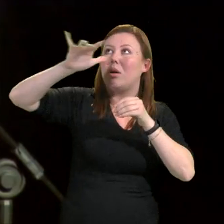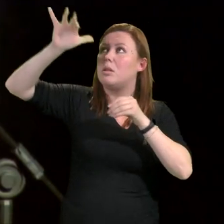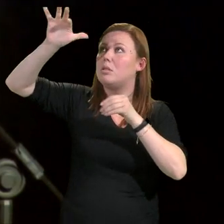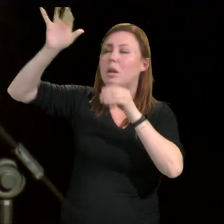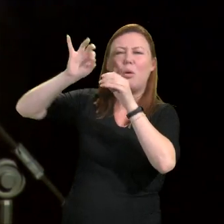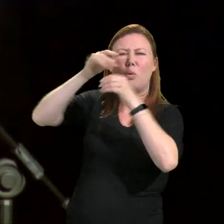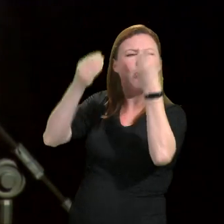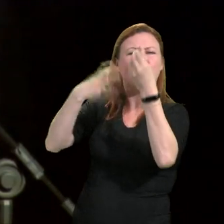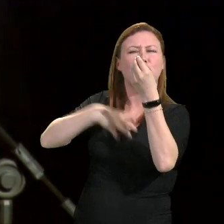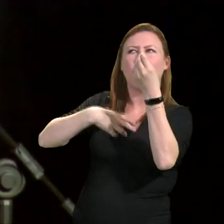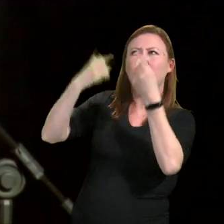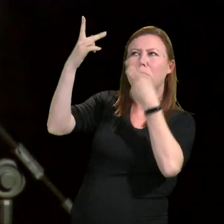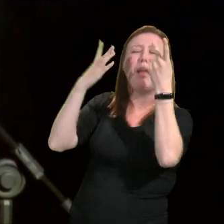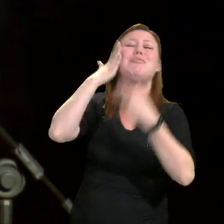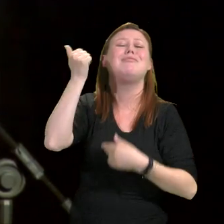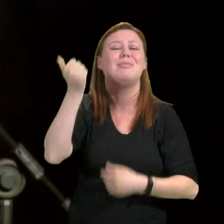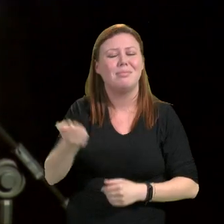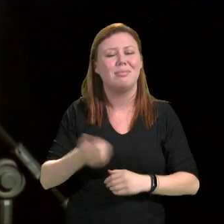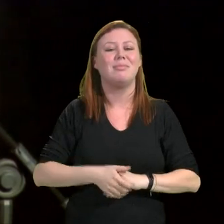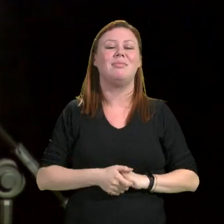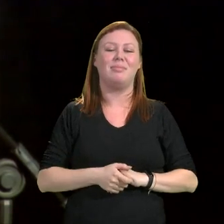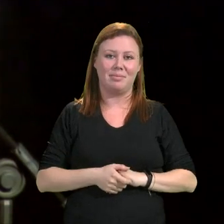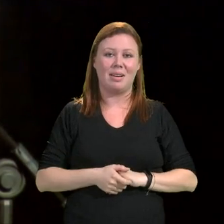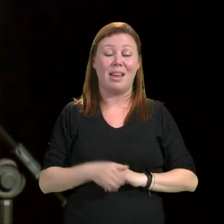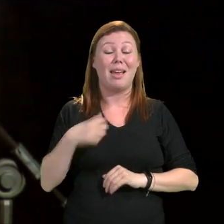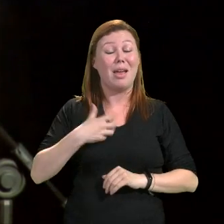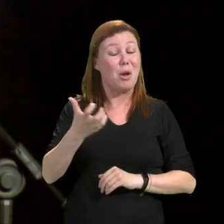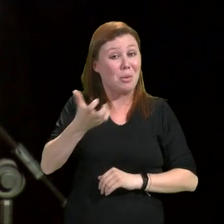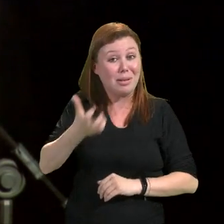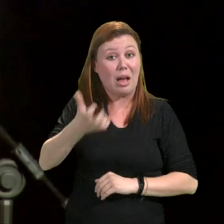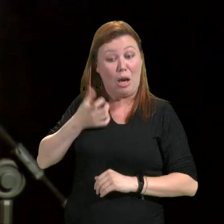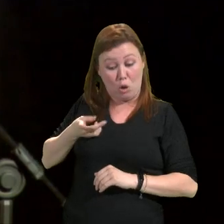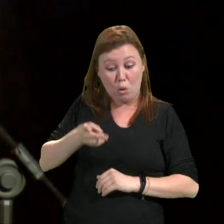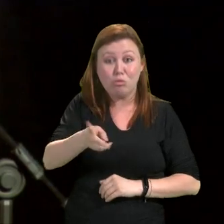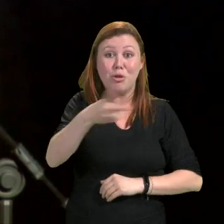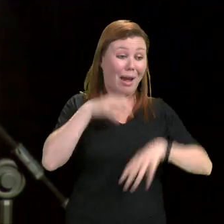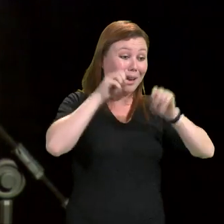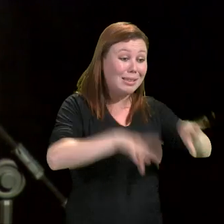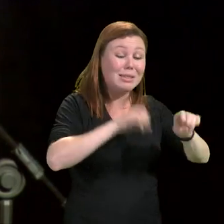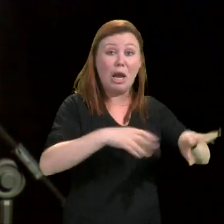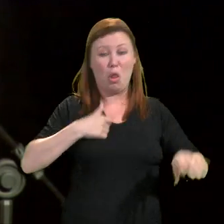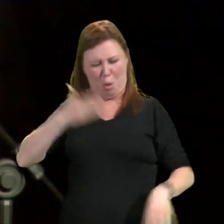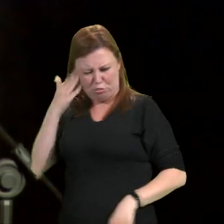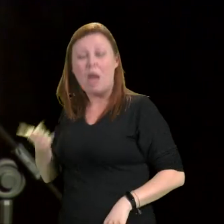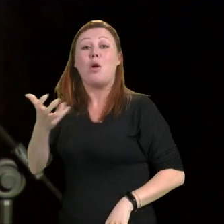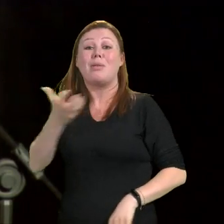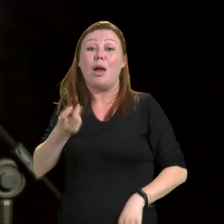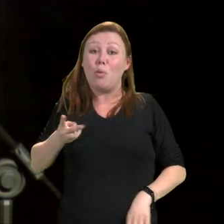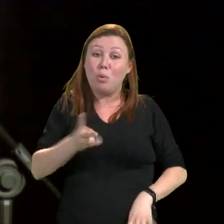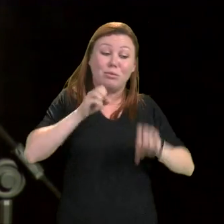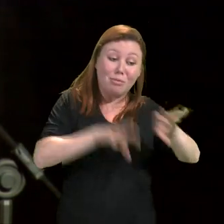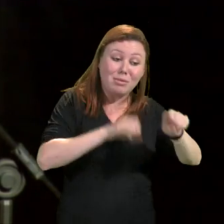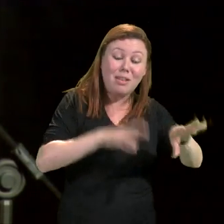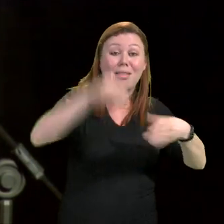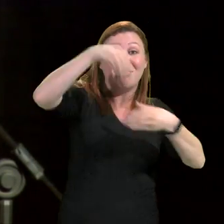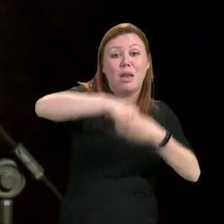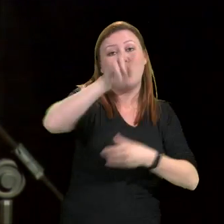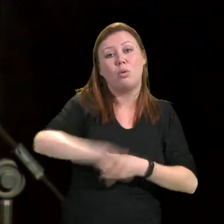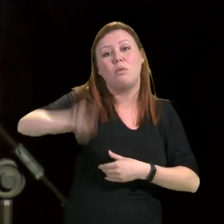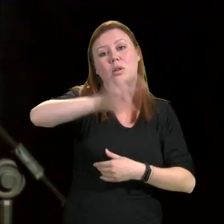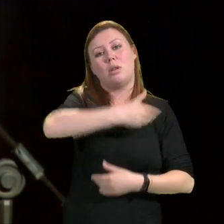da água, a entalpia de formação da água. Eu quero continuar ensinando o que eu sei numa universidade pública.